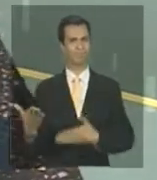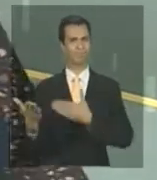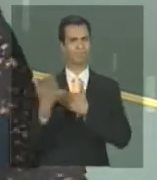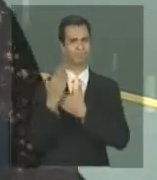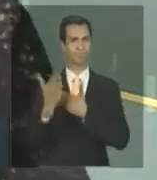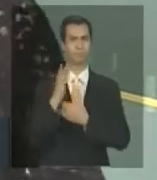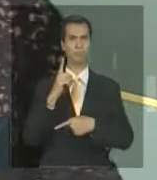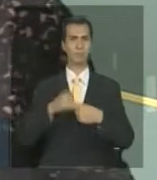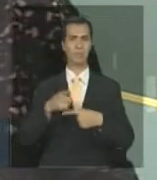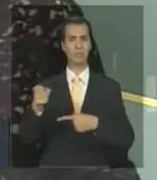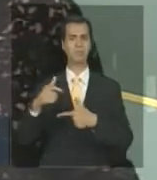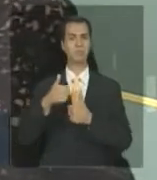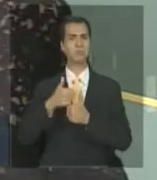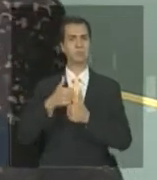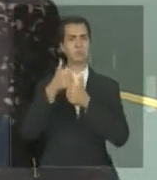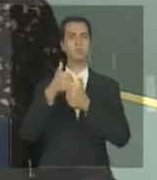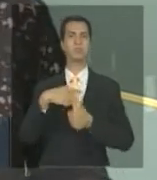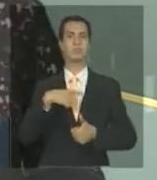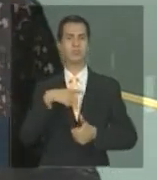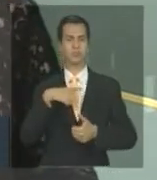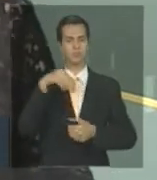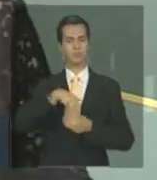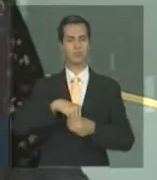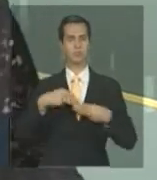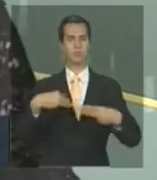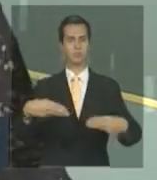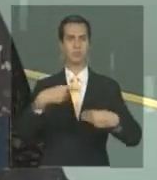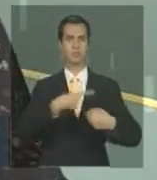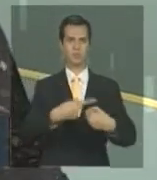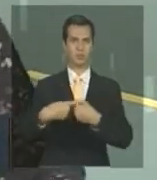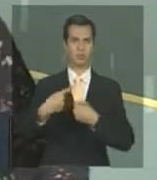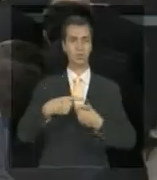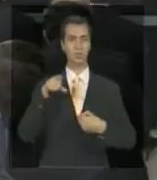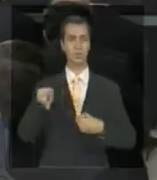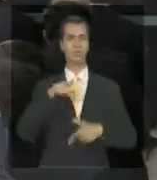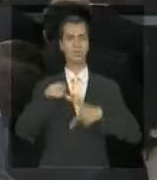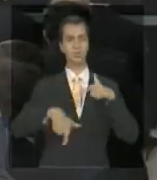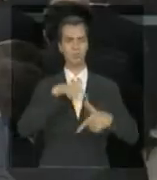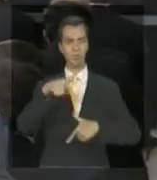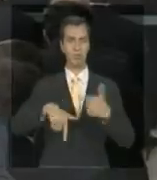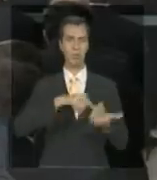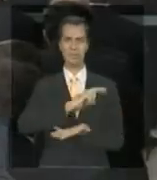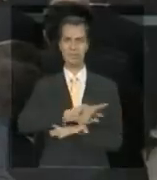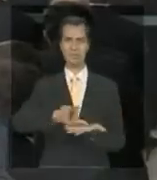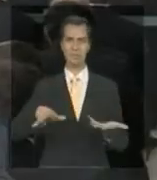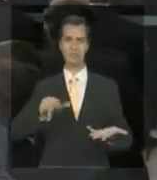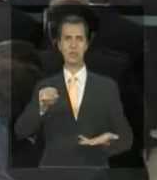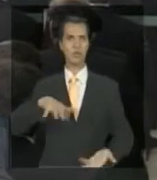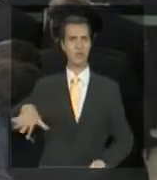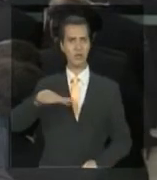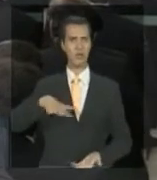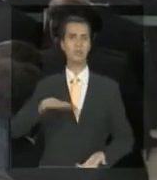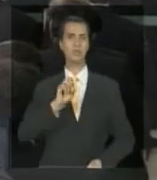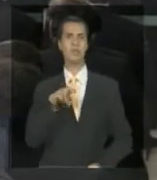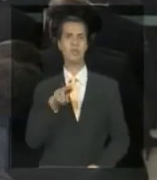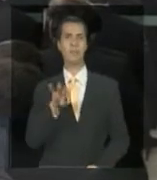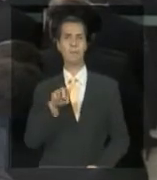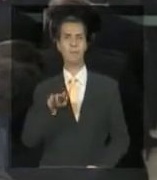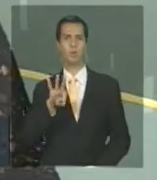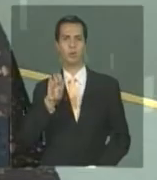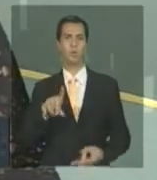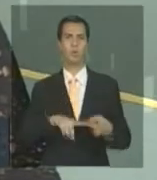Cidades, executando os principais programas de governo na área de saneamento,